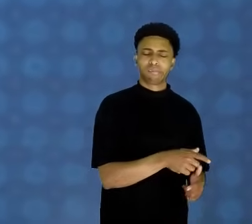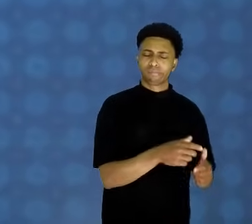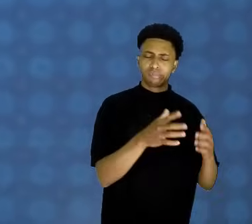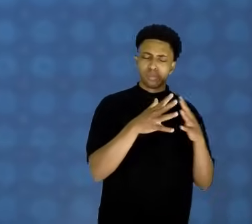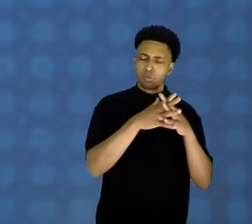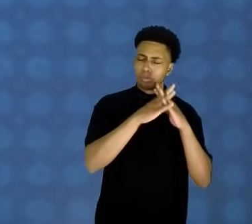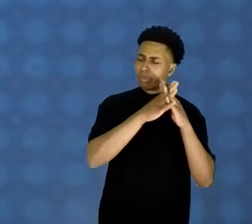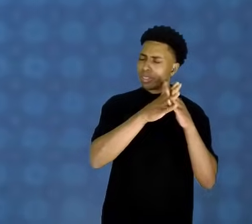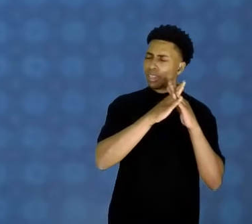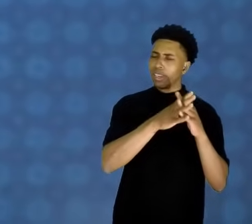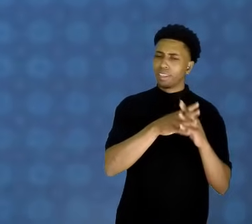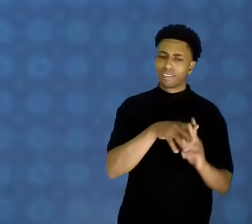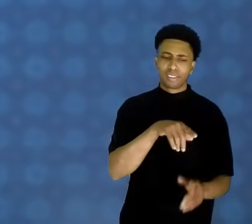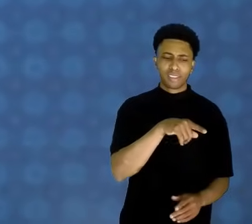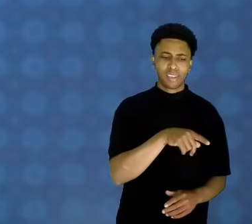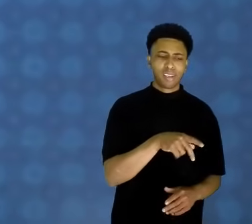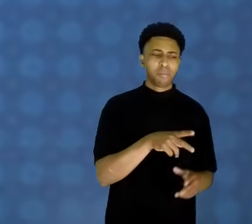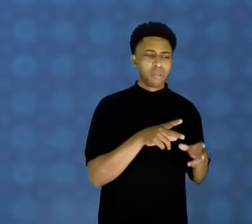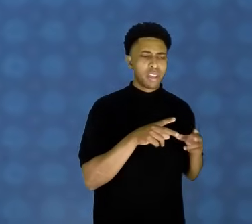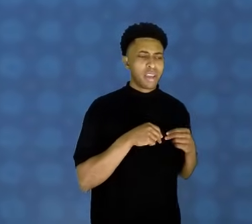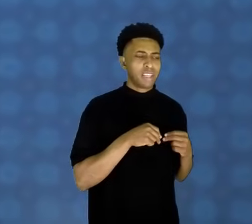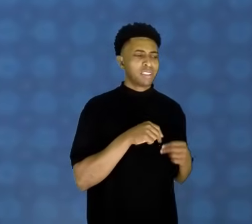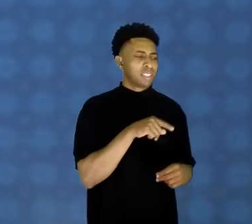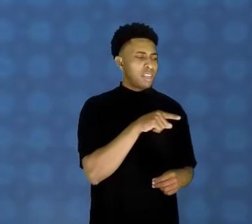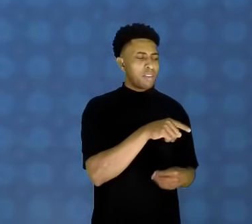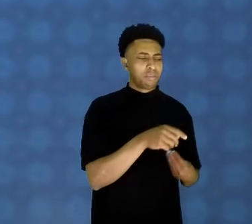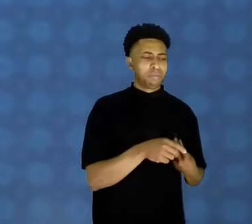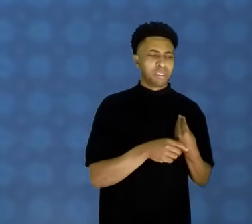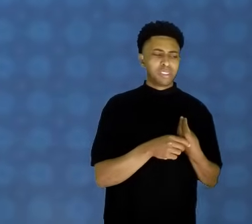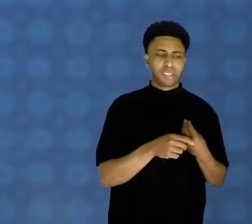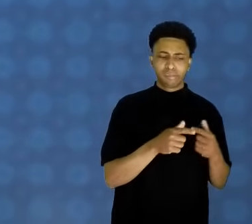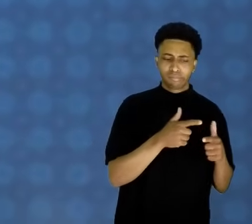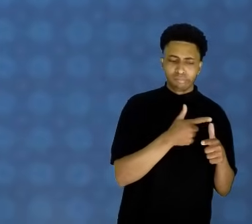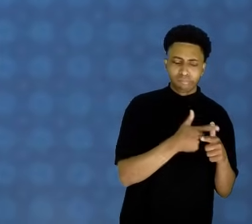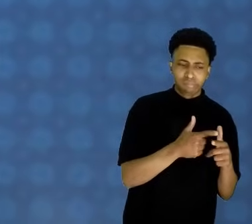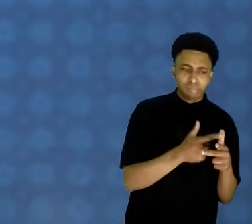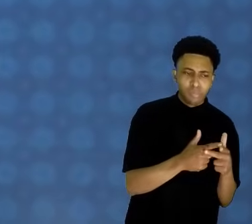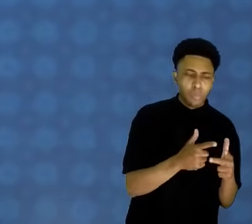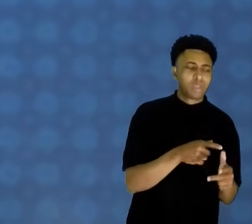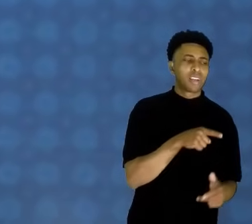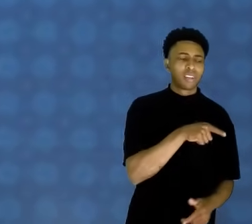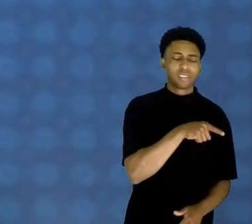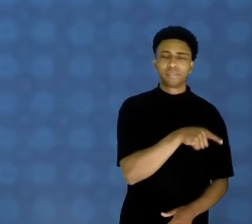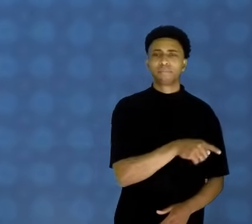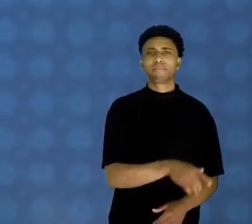olha, talvez ela até mereça a vida que tem. Talvez ela até mereça.